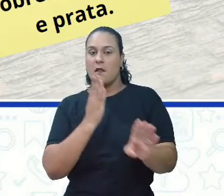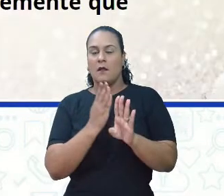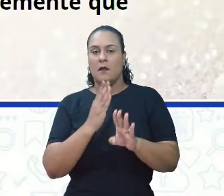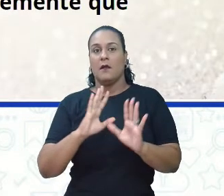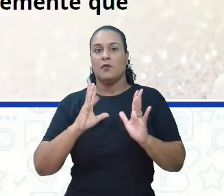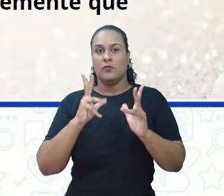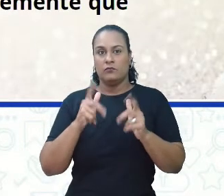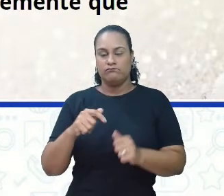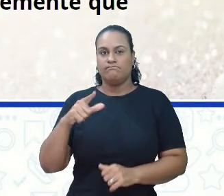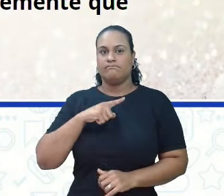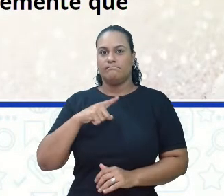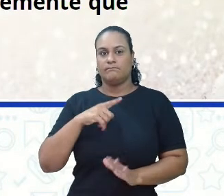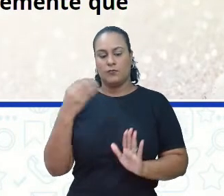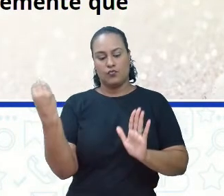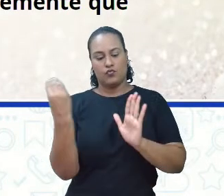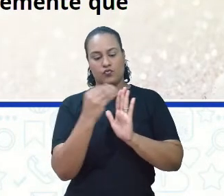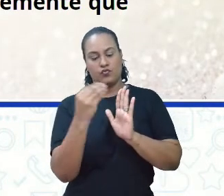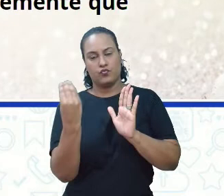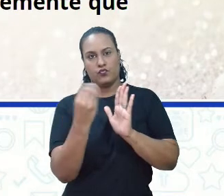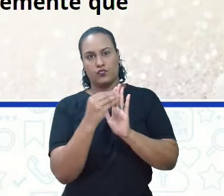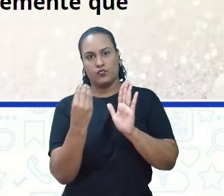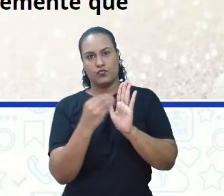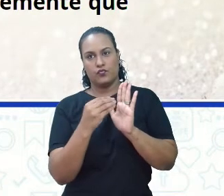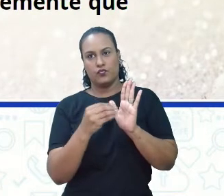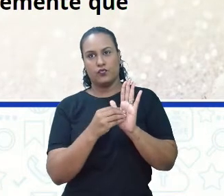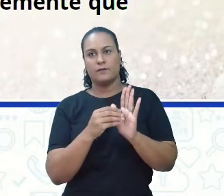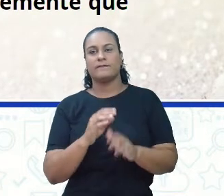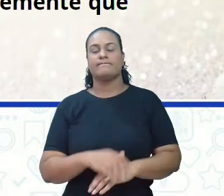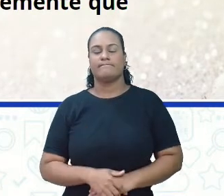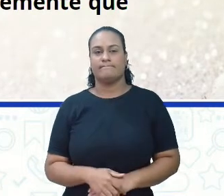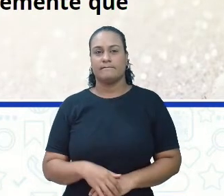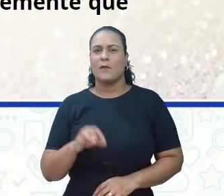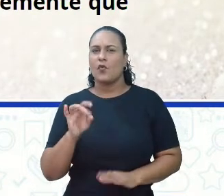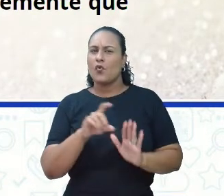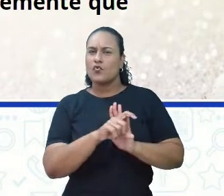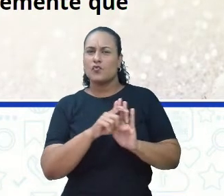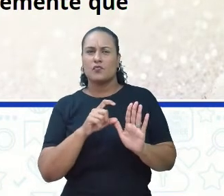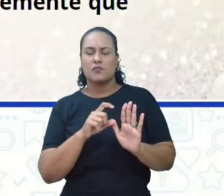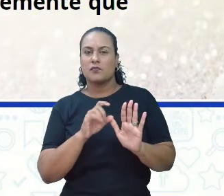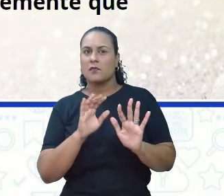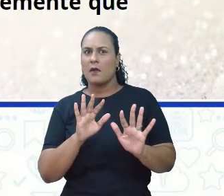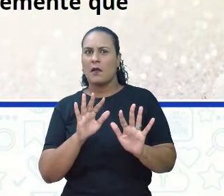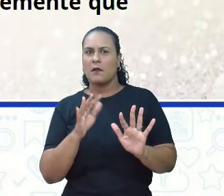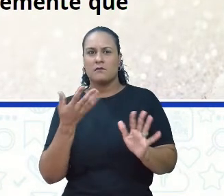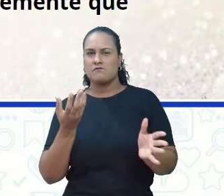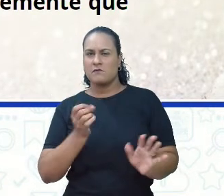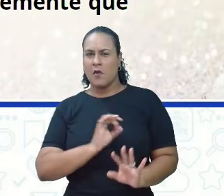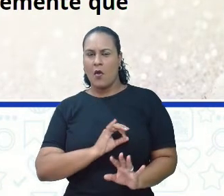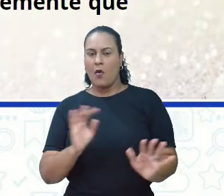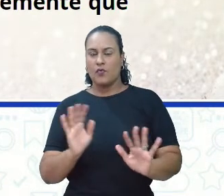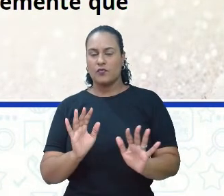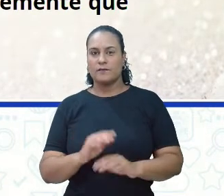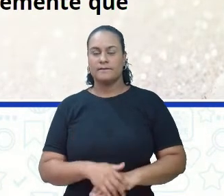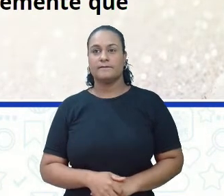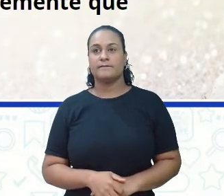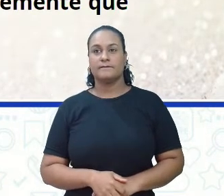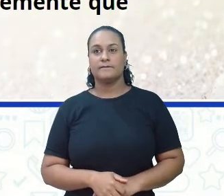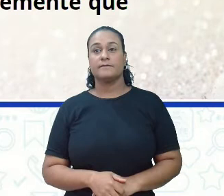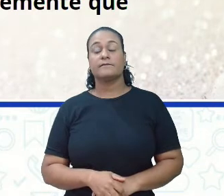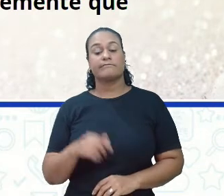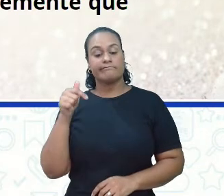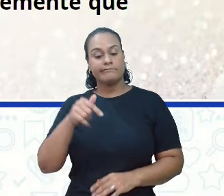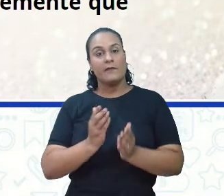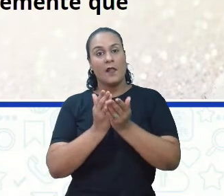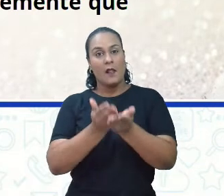na carta. E aí eu trouxe um trechinho para a gente ler, mas não se assustem, nada demais. Ó. Nela, ou seja,